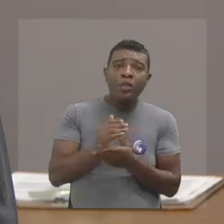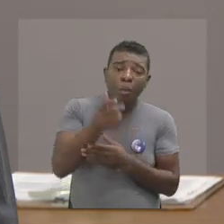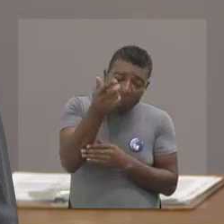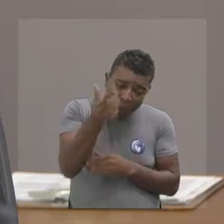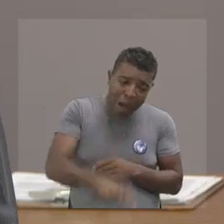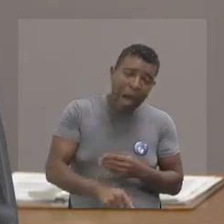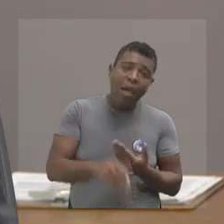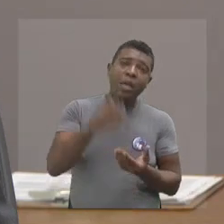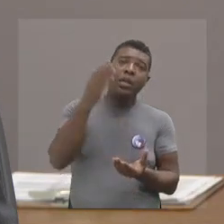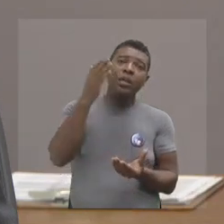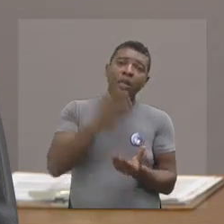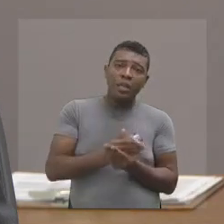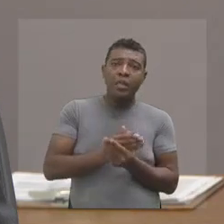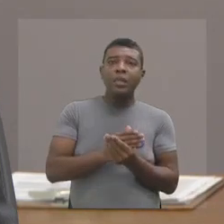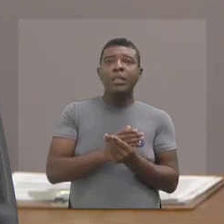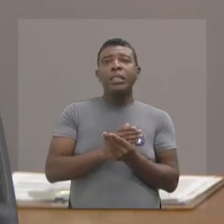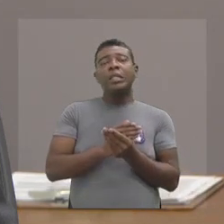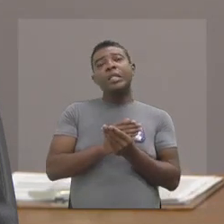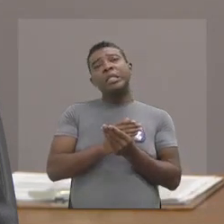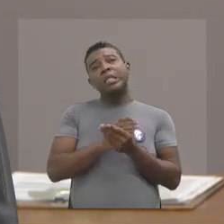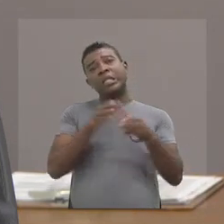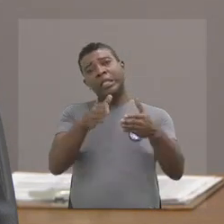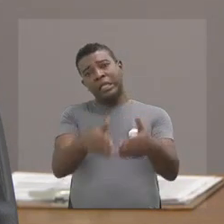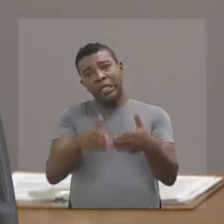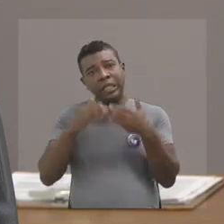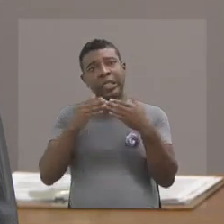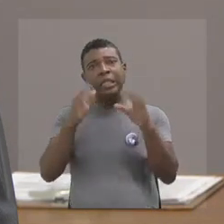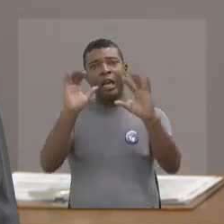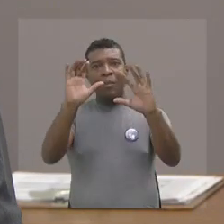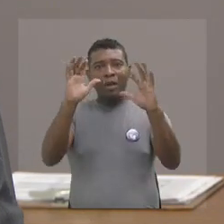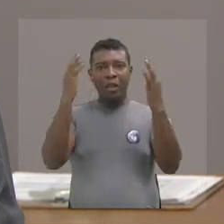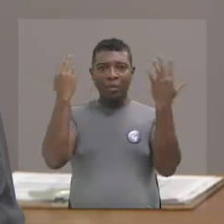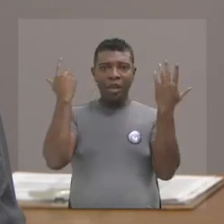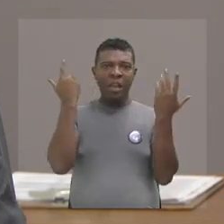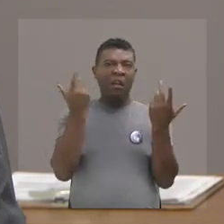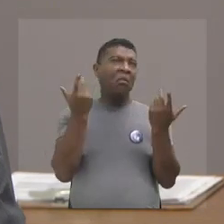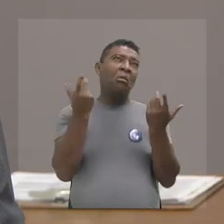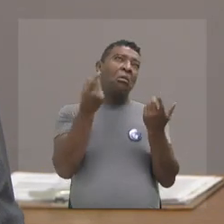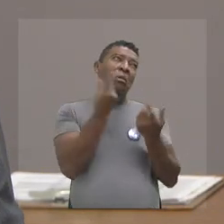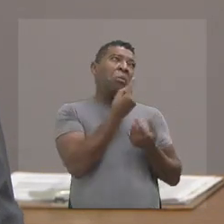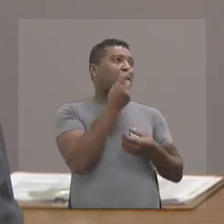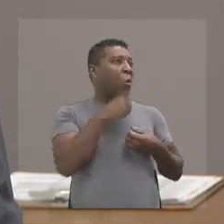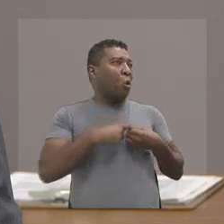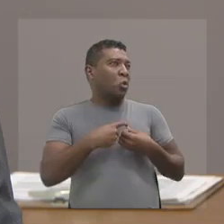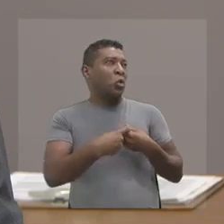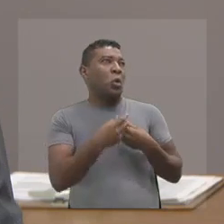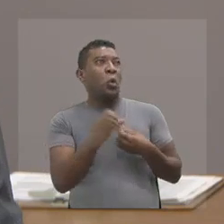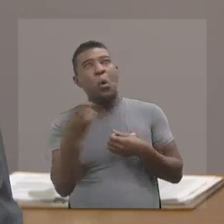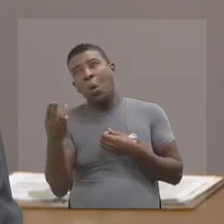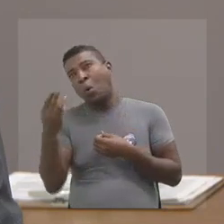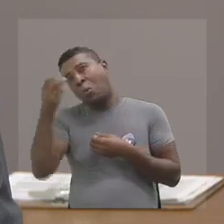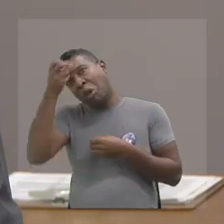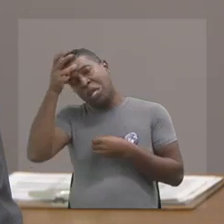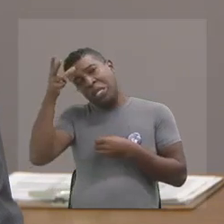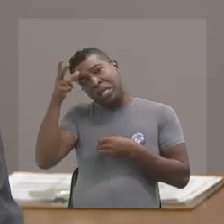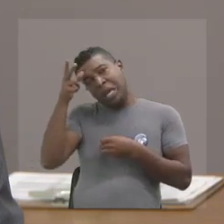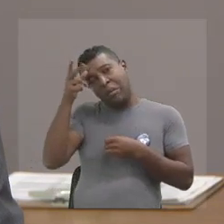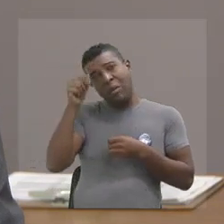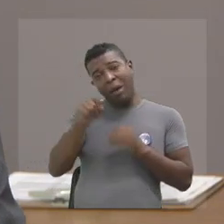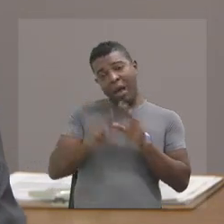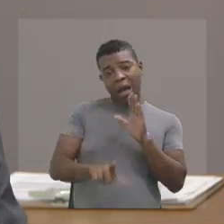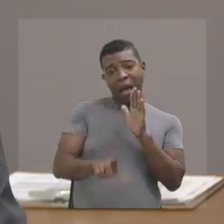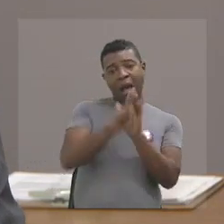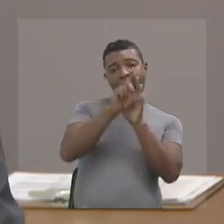de licenciamento ambiental por parte de um de um consórcio de um município sendo que a partir da dessa lei Eles não têm